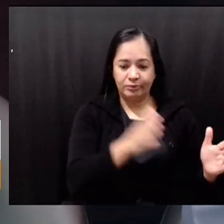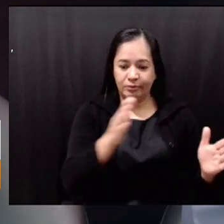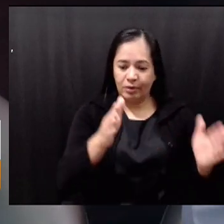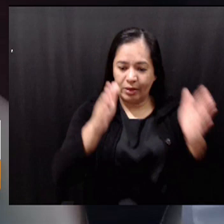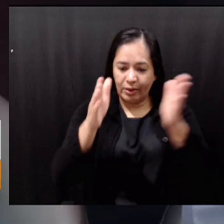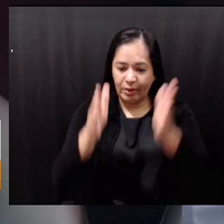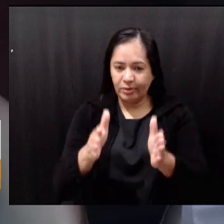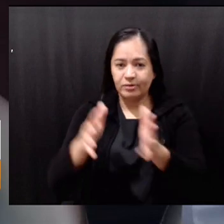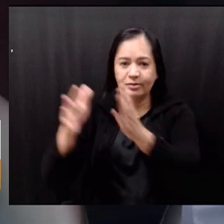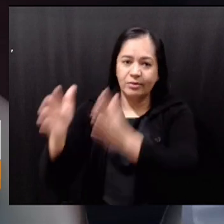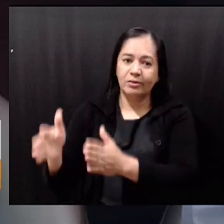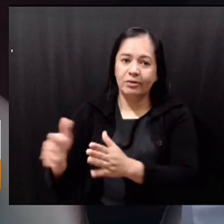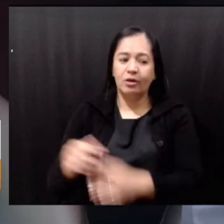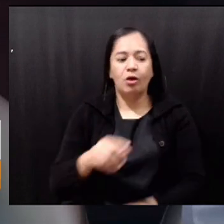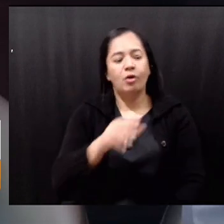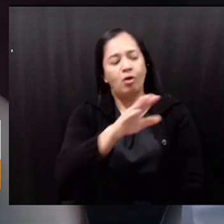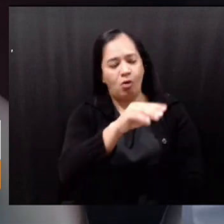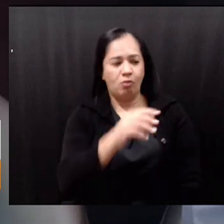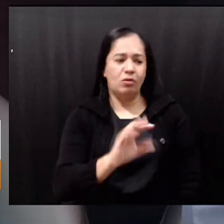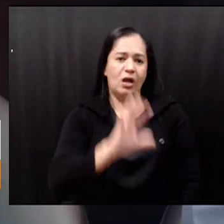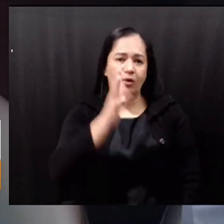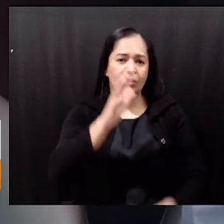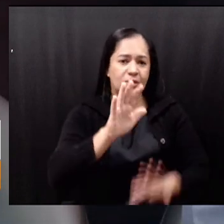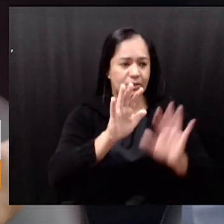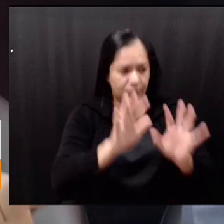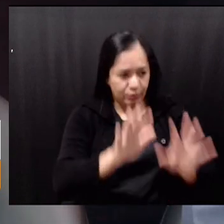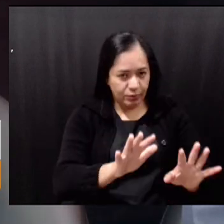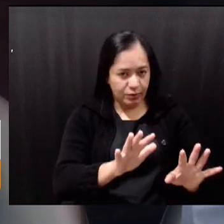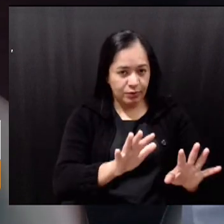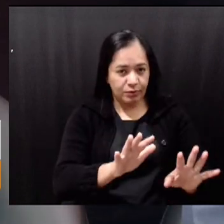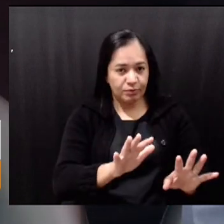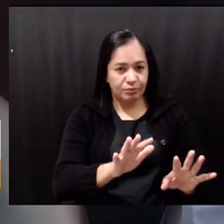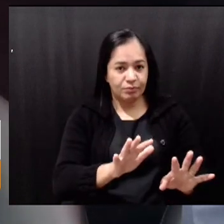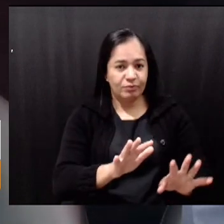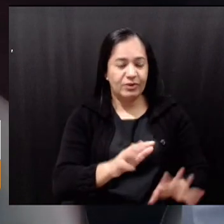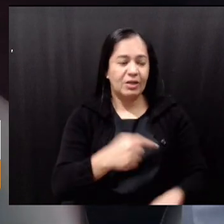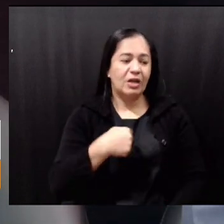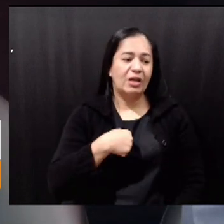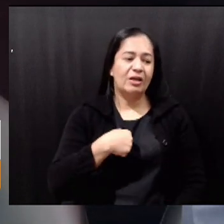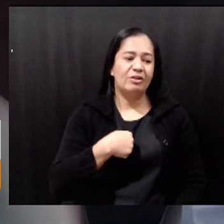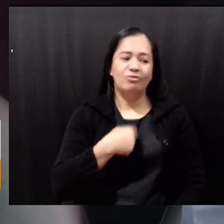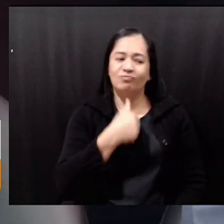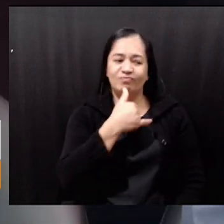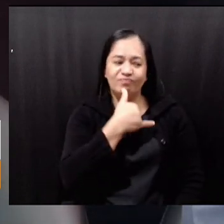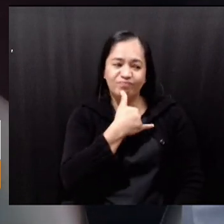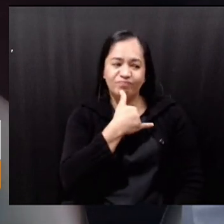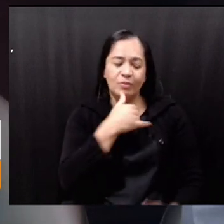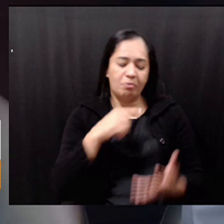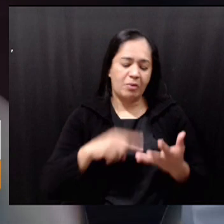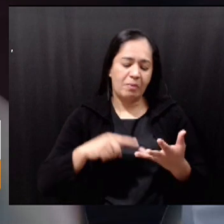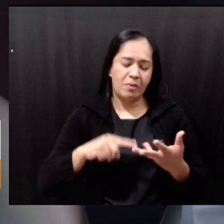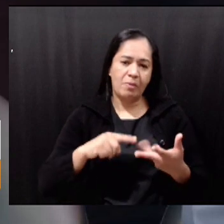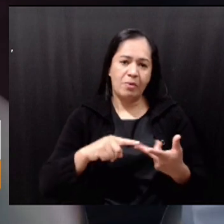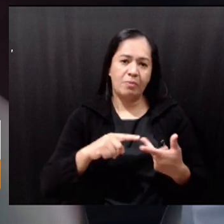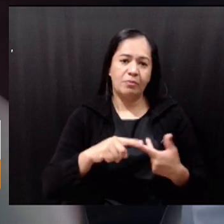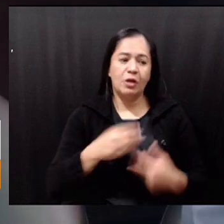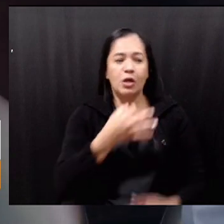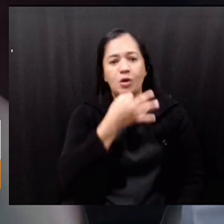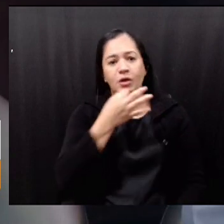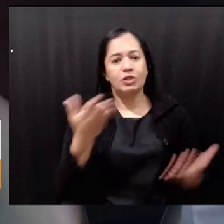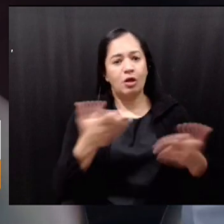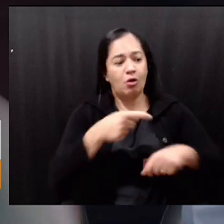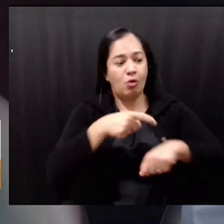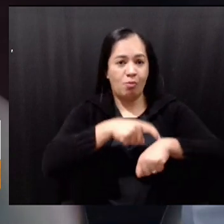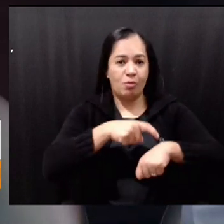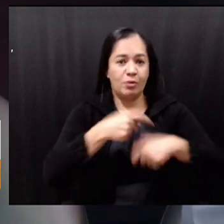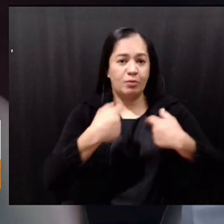aconteceu X, situação, isso me deixou descontente por tal motivo. acredito que nesse momento eu preciso de um tempo